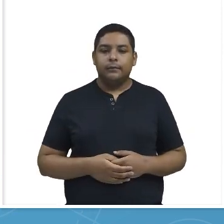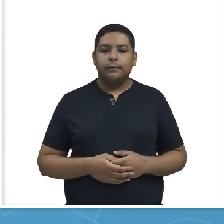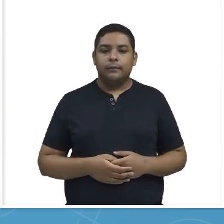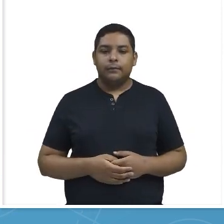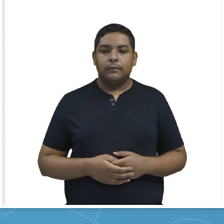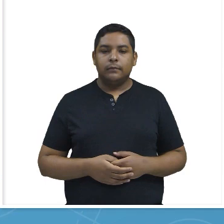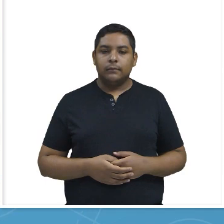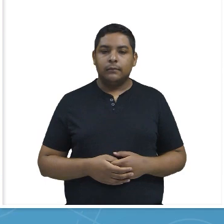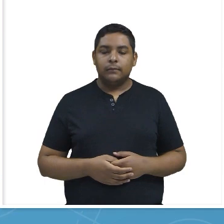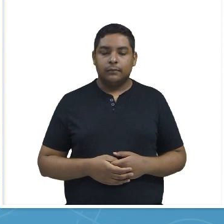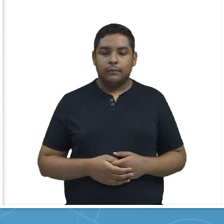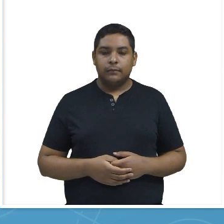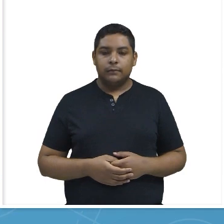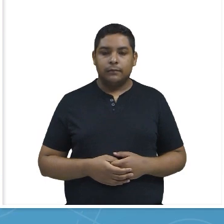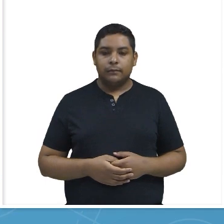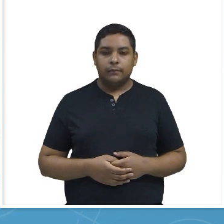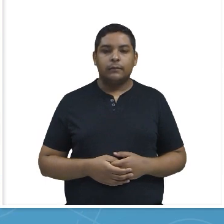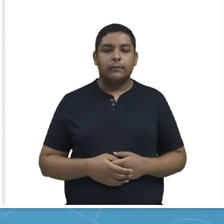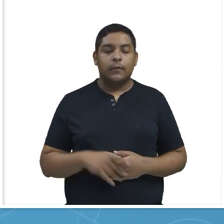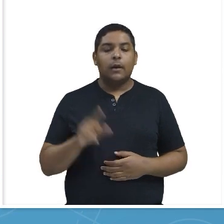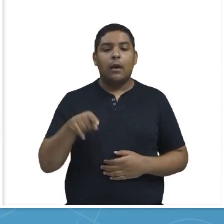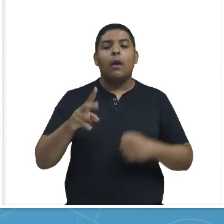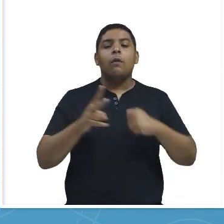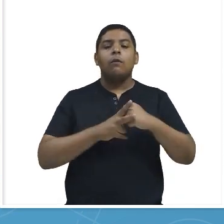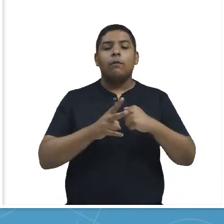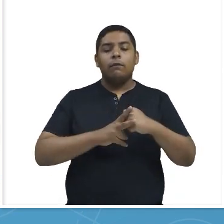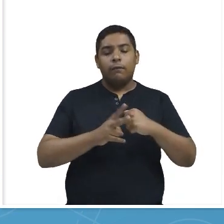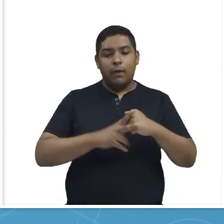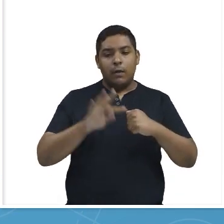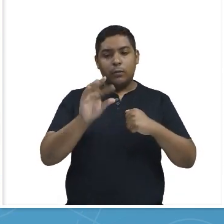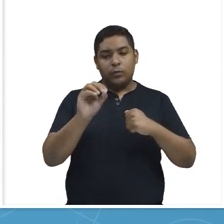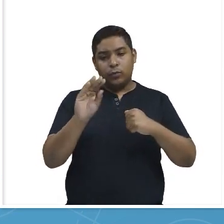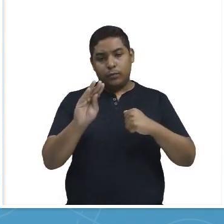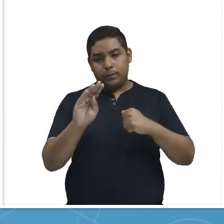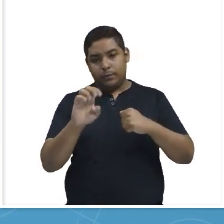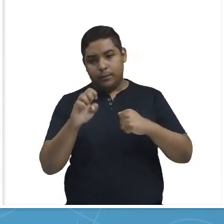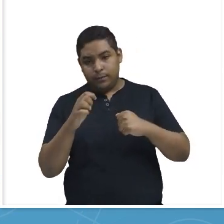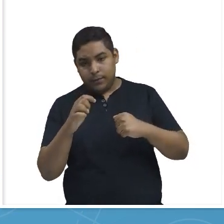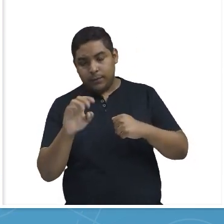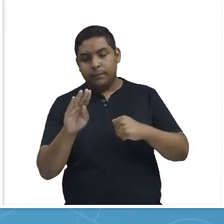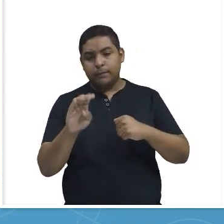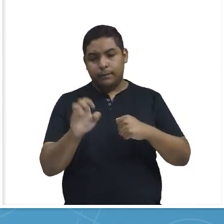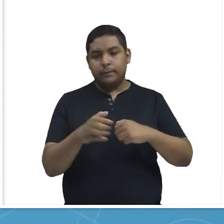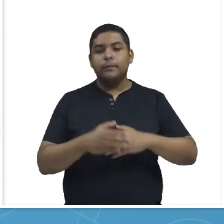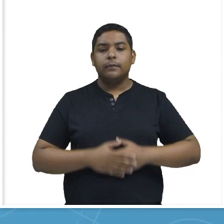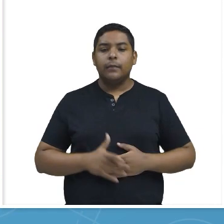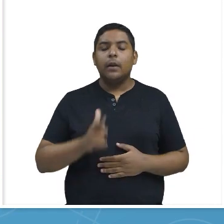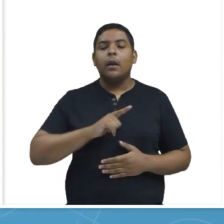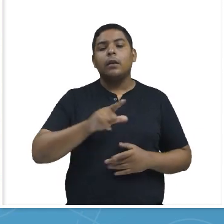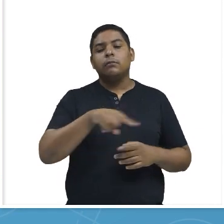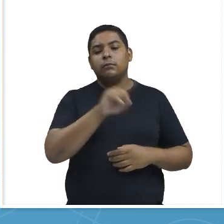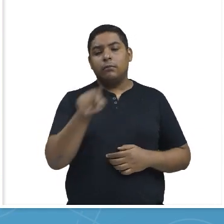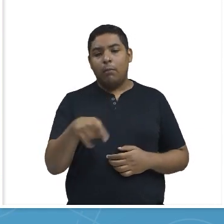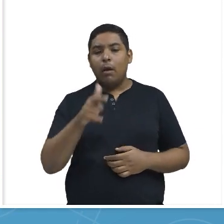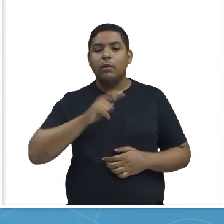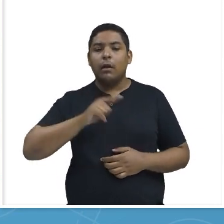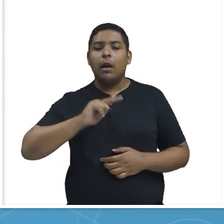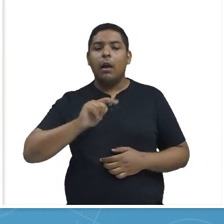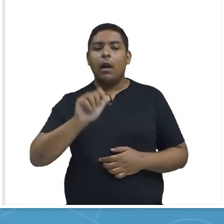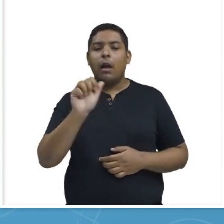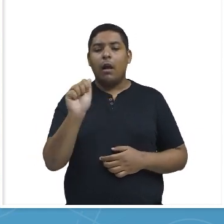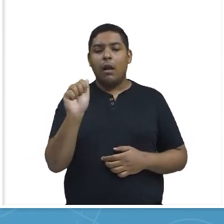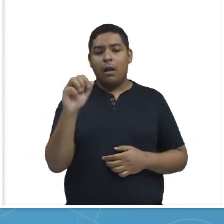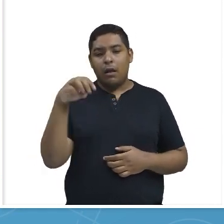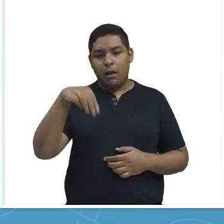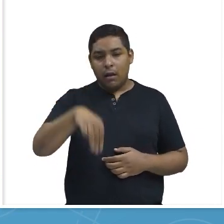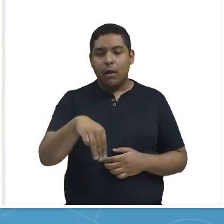O verbo to be, que concorda com o pronome I, é o am. I am, seguido do not. I am not